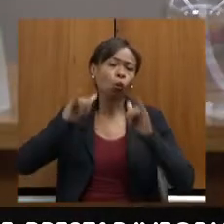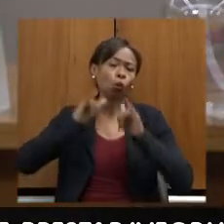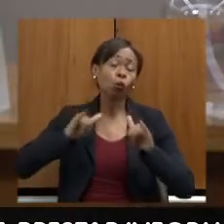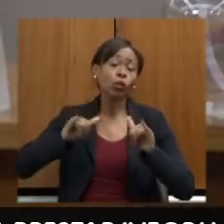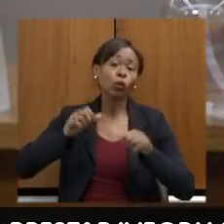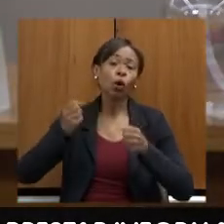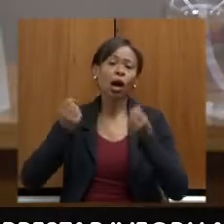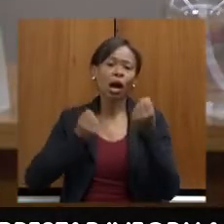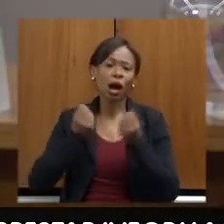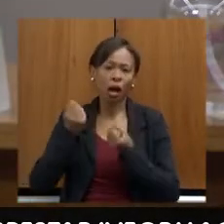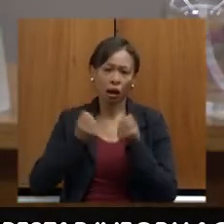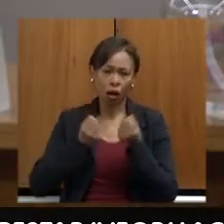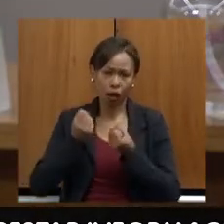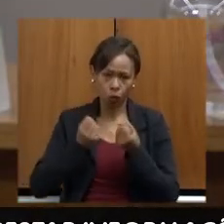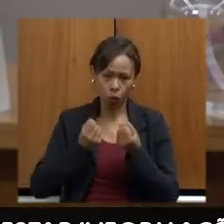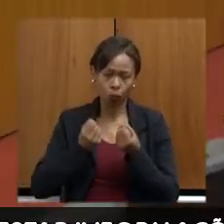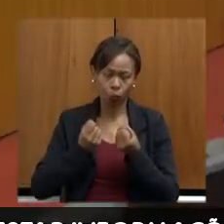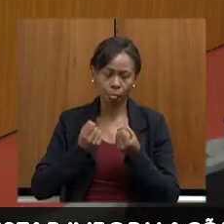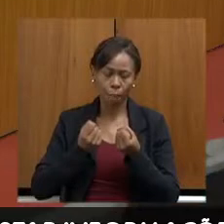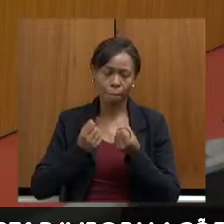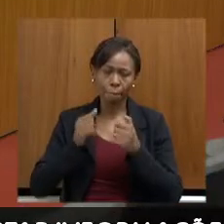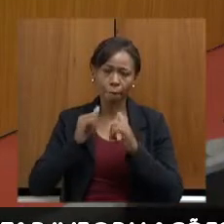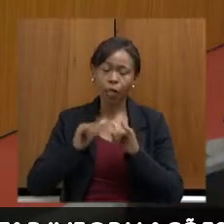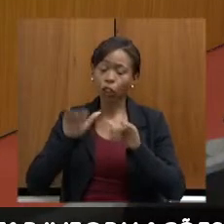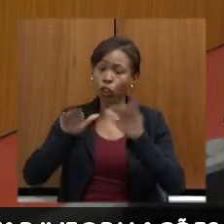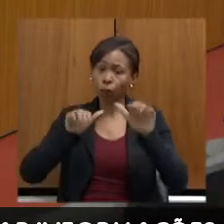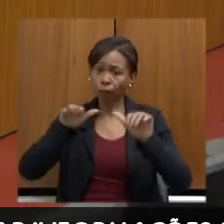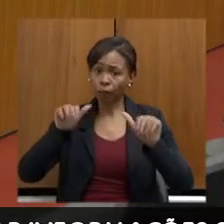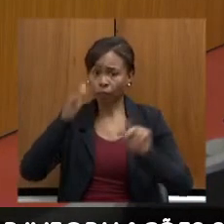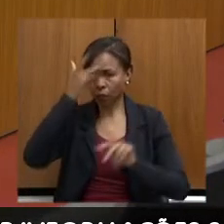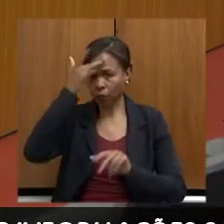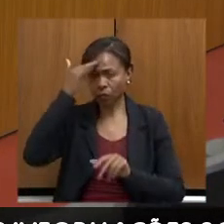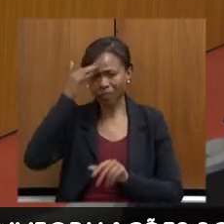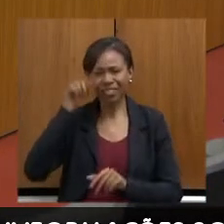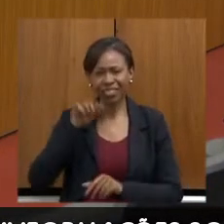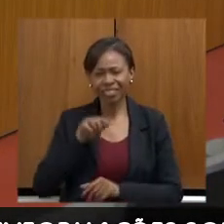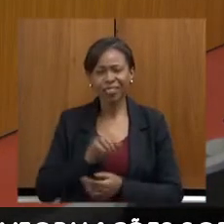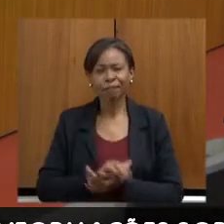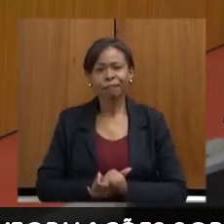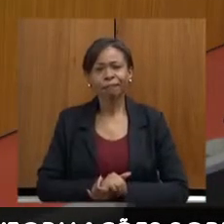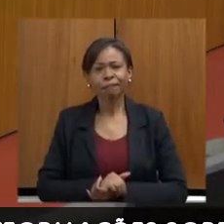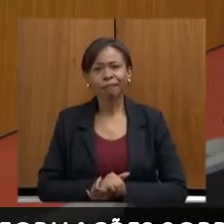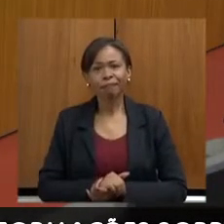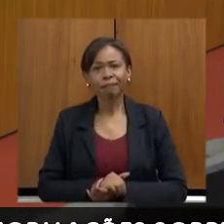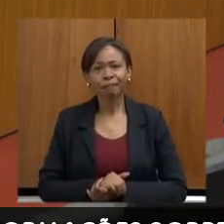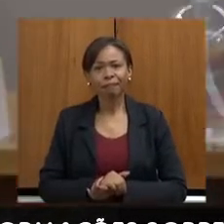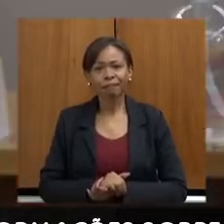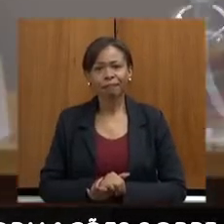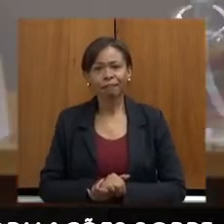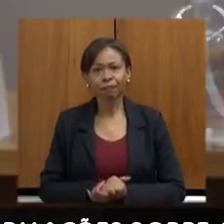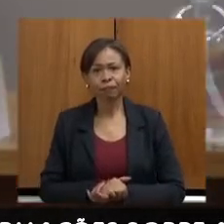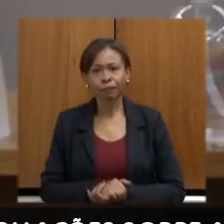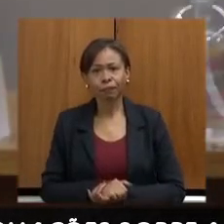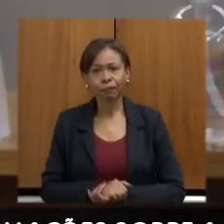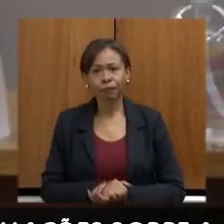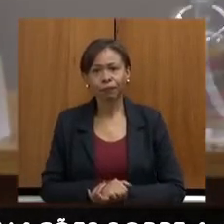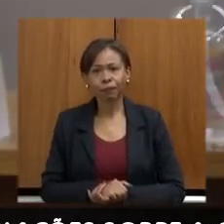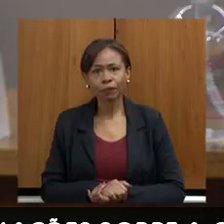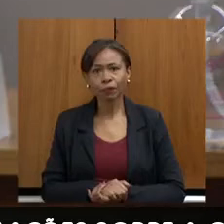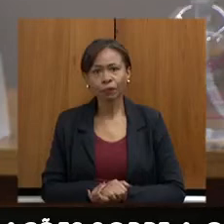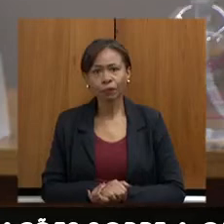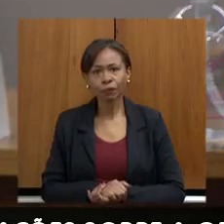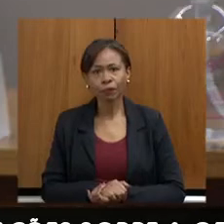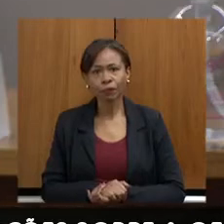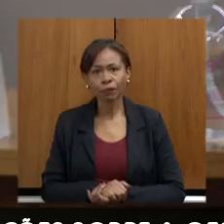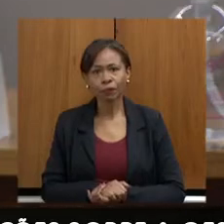Almir Sater eu acho que Renato Teixeira ele que compôs né mas